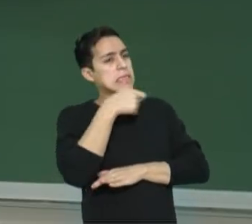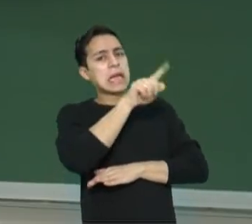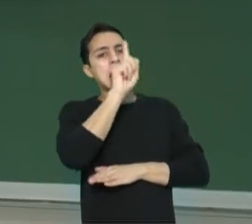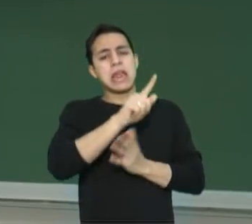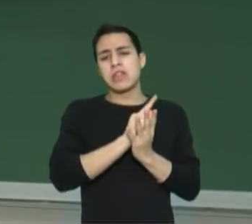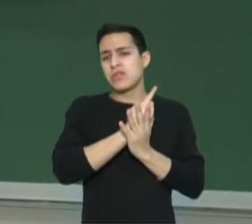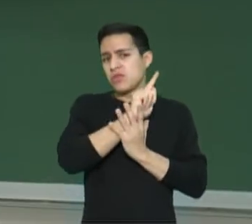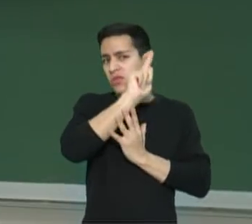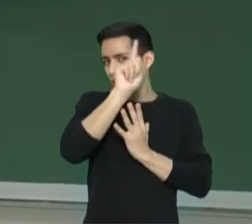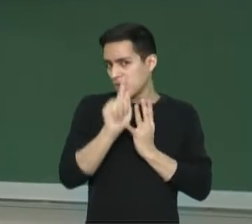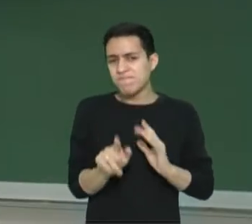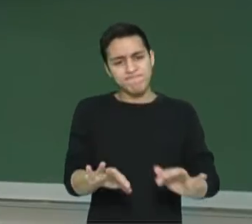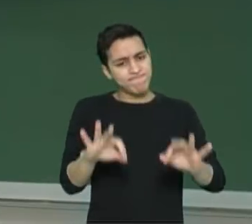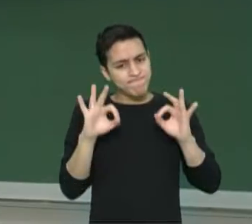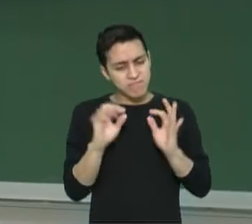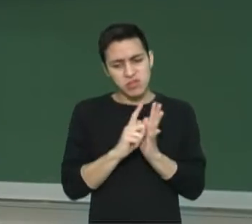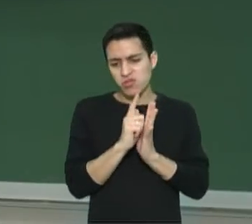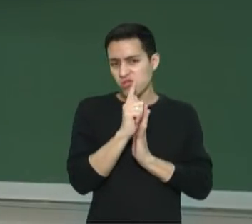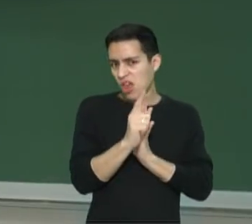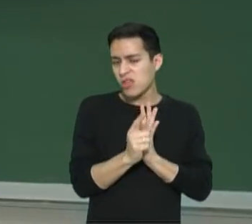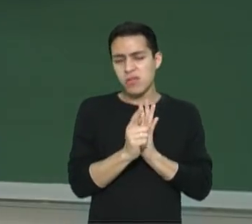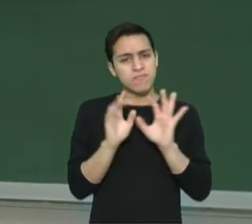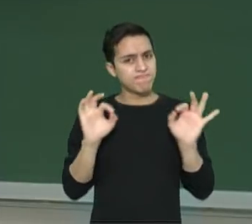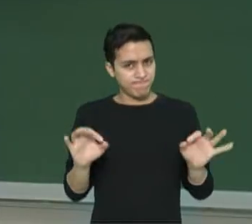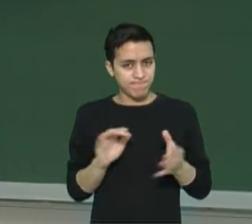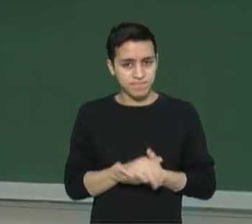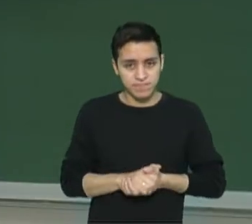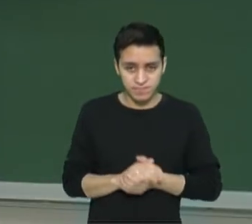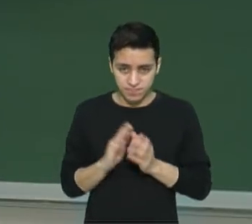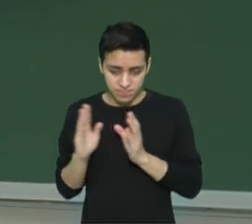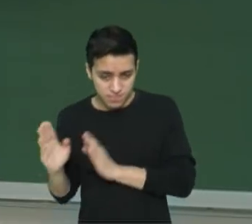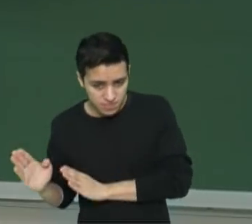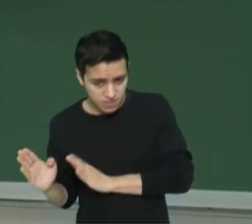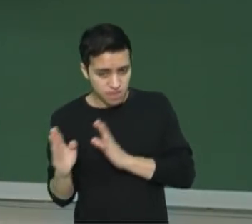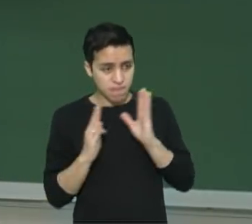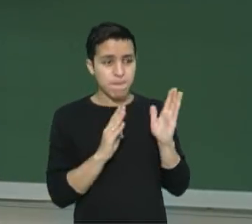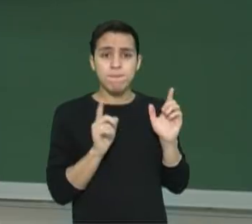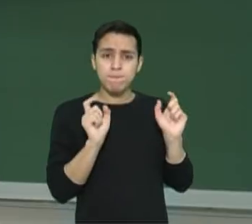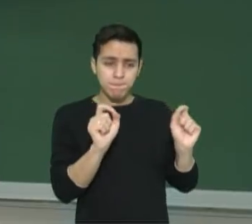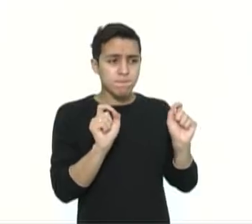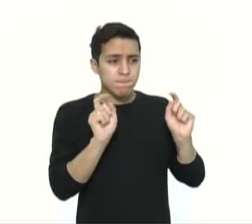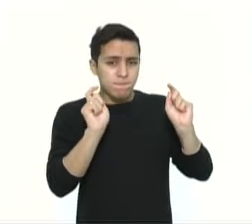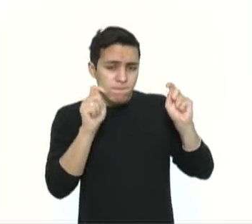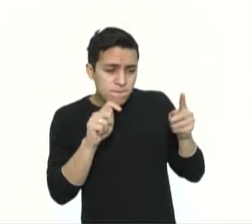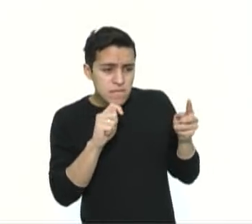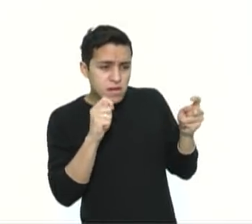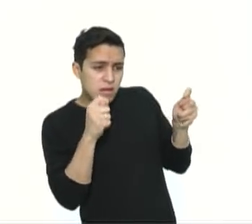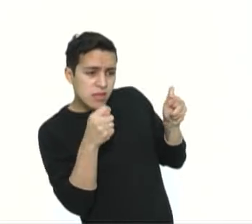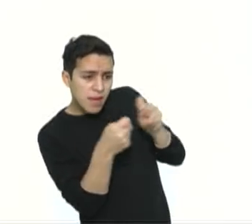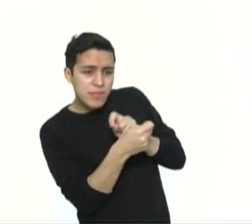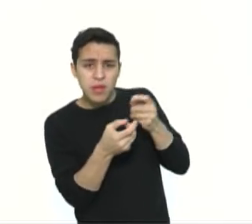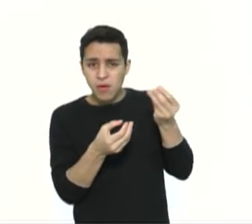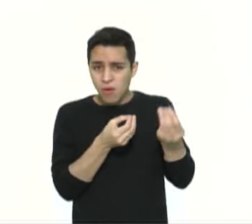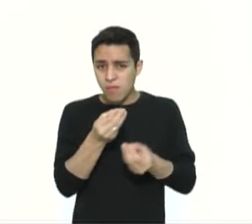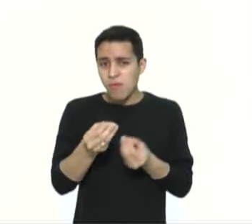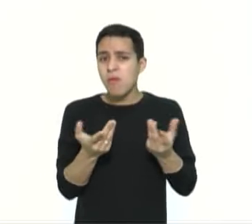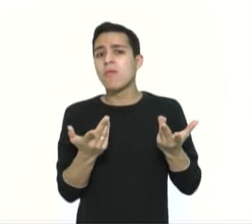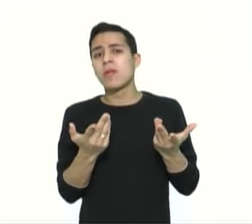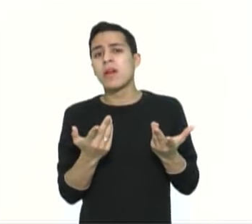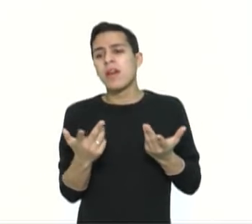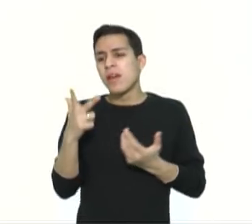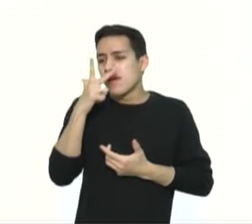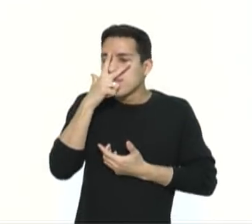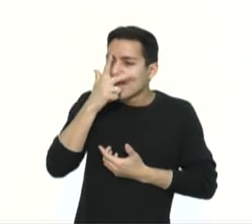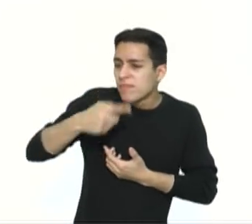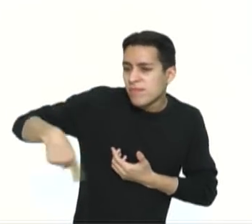entendendo o infográfico como um gênero textual, tá bom? Gênero aí que é moldado como, né? Pela preferência